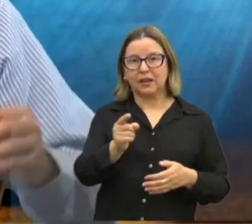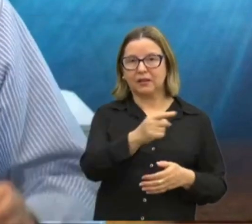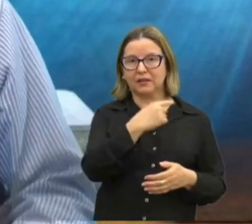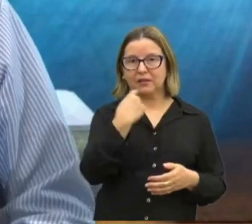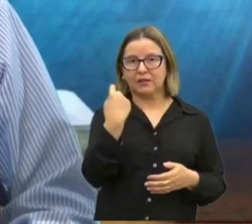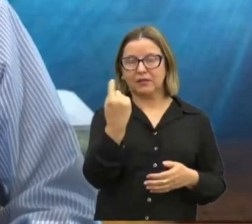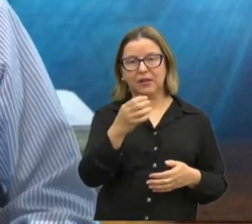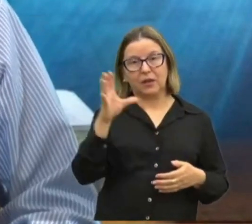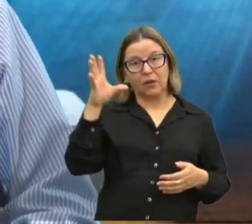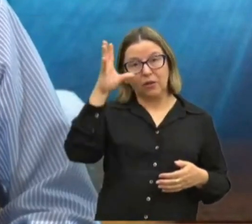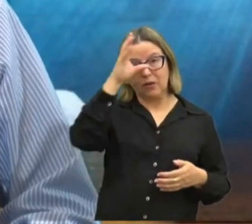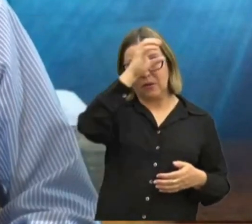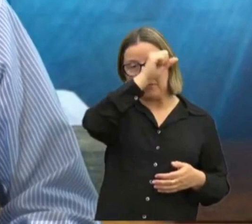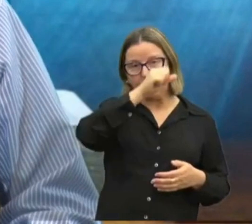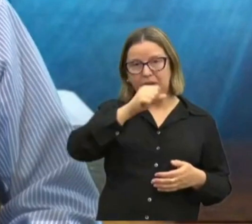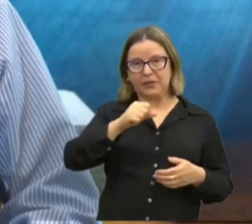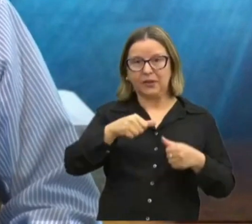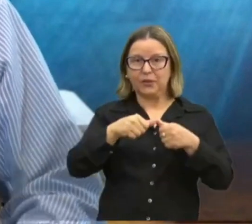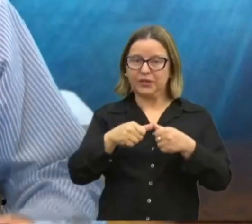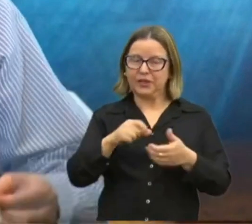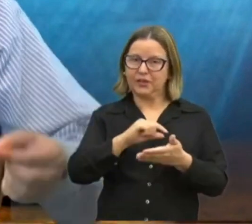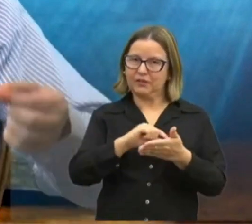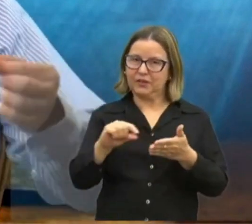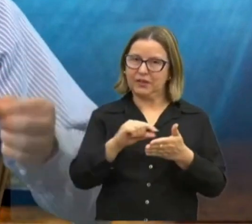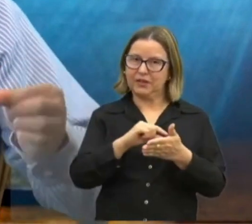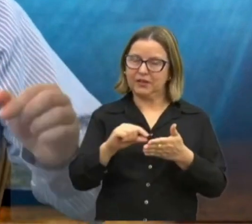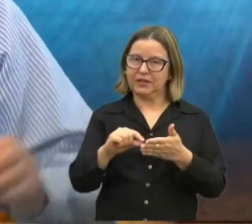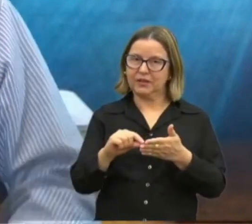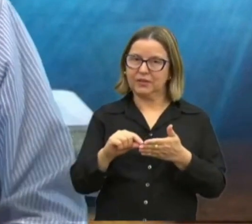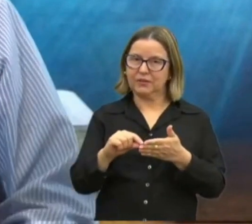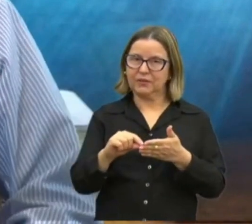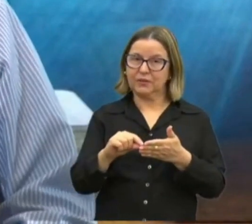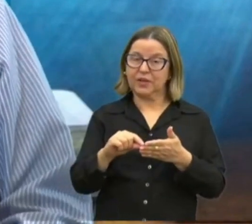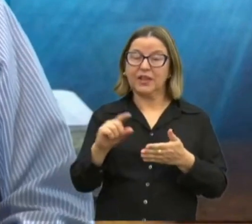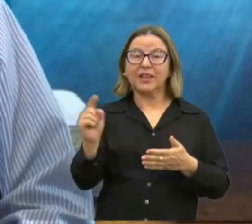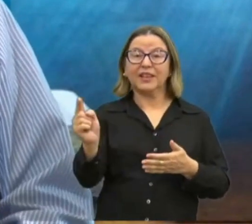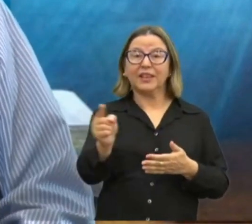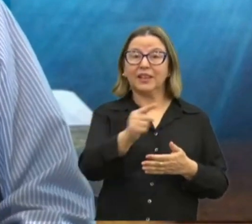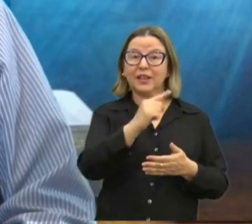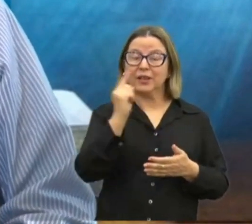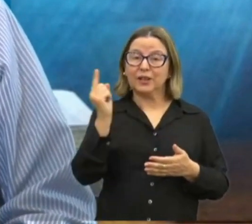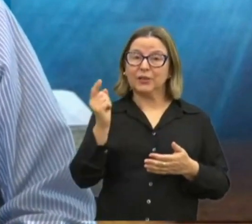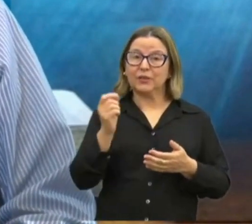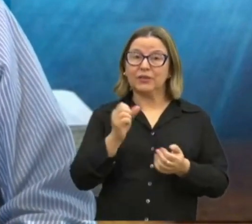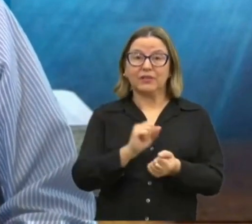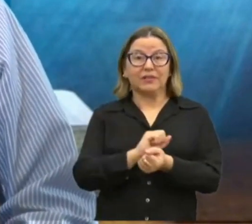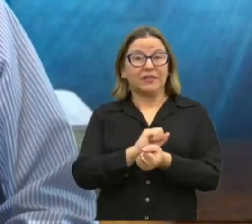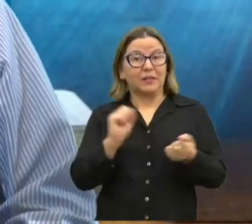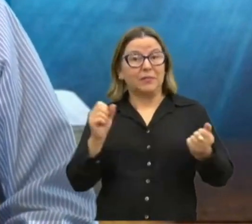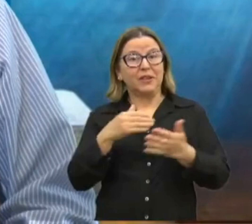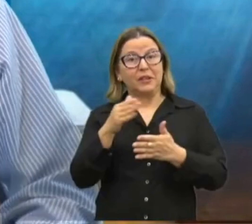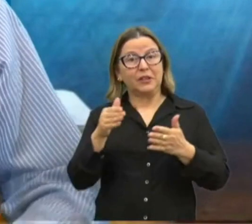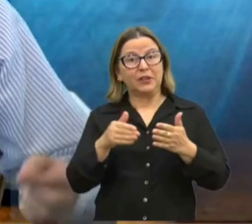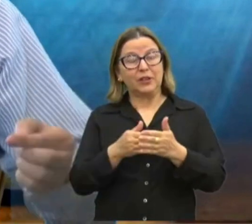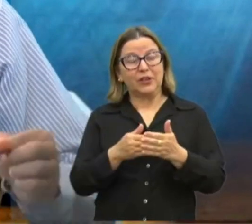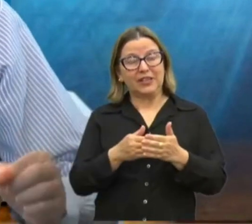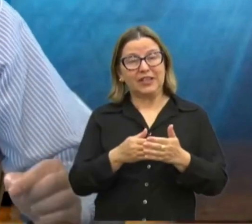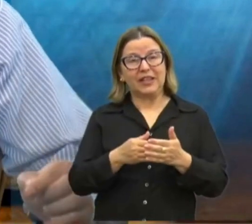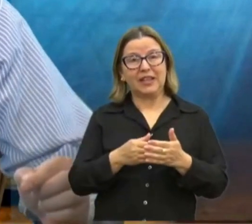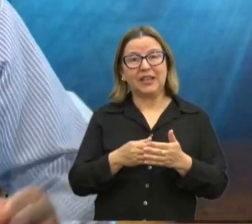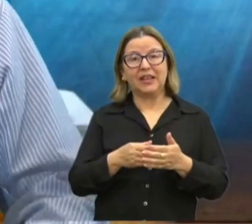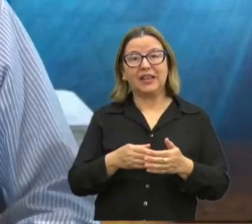compreensão acerca desse versículo é que vai nos libertar de toda dúvida, de